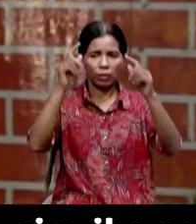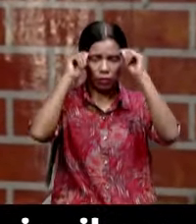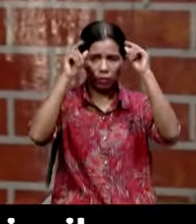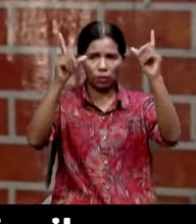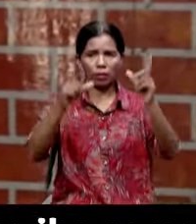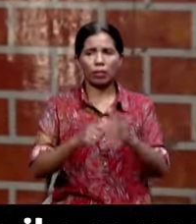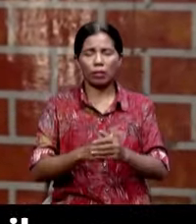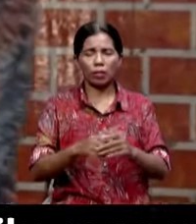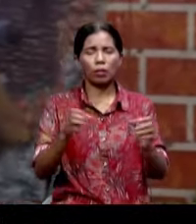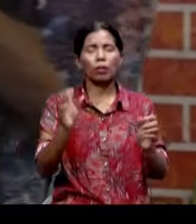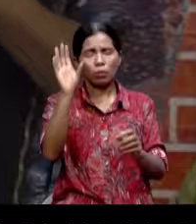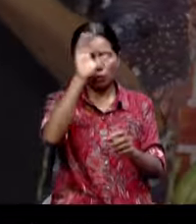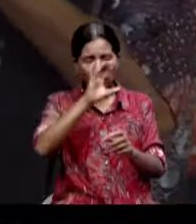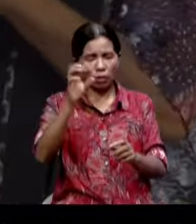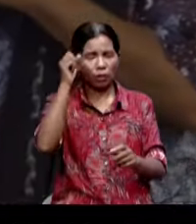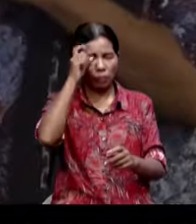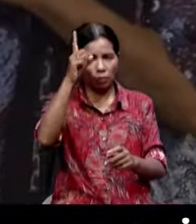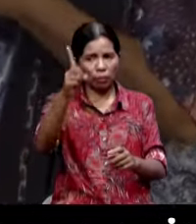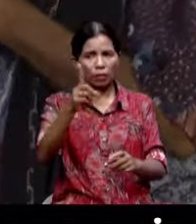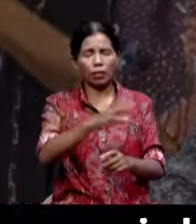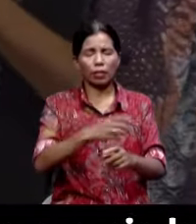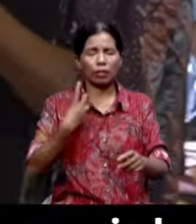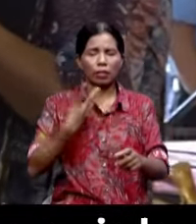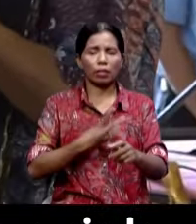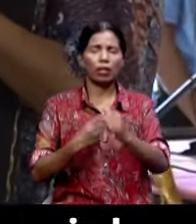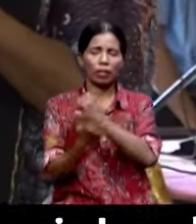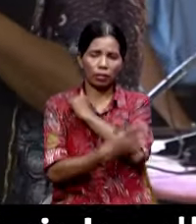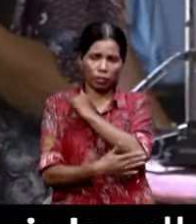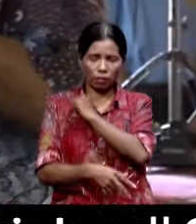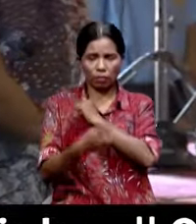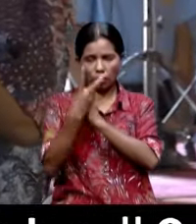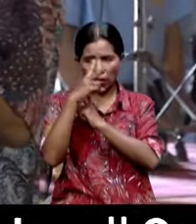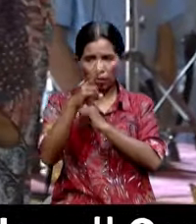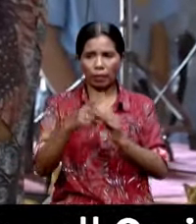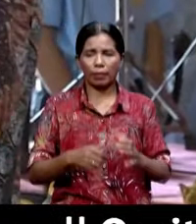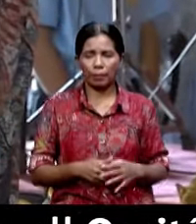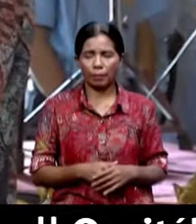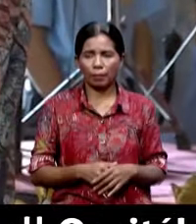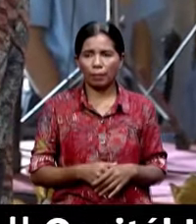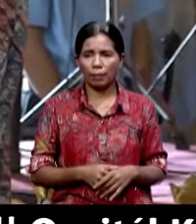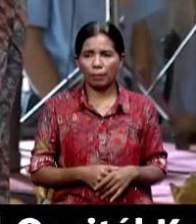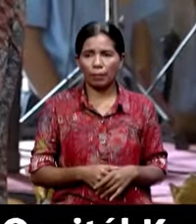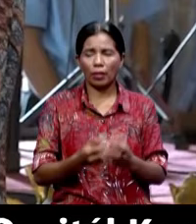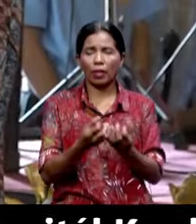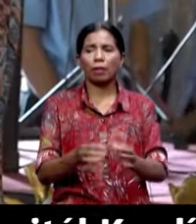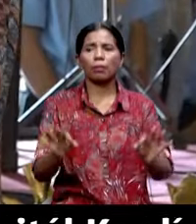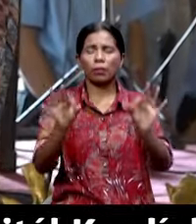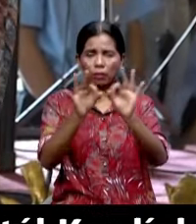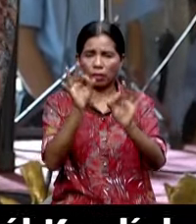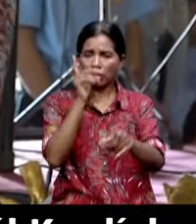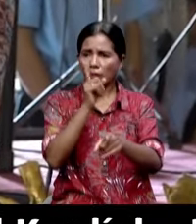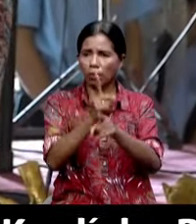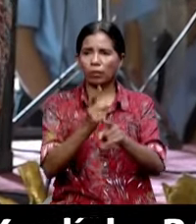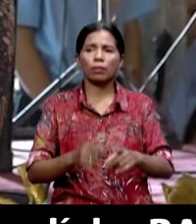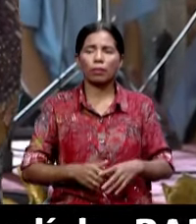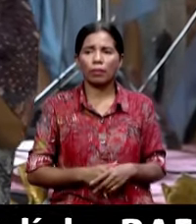Buca compreende. Boa também, vai mais linda de Gaia lá. Lá, importante que temos. E